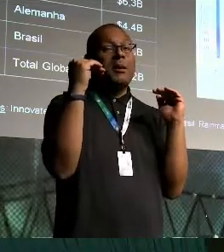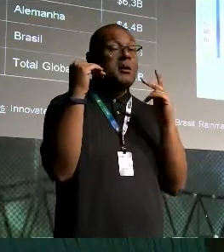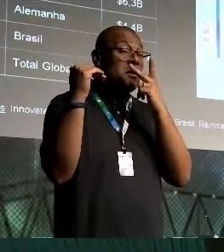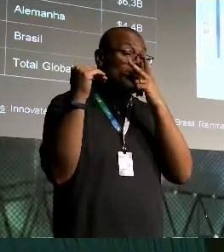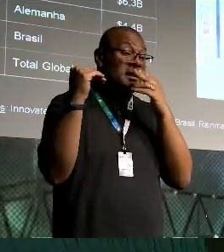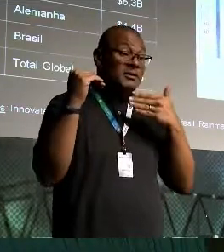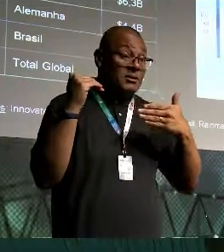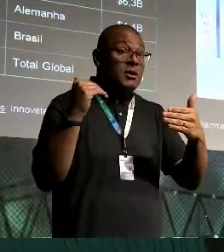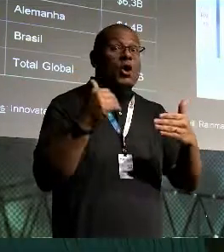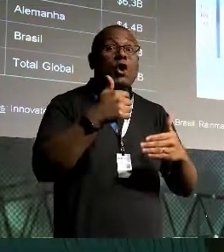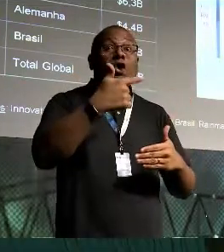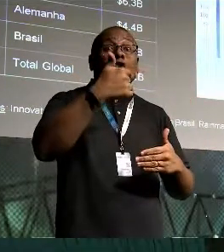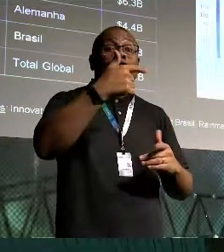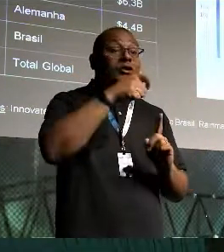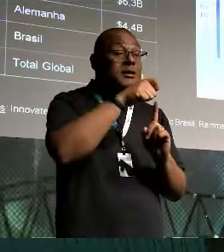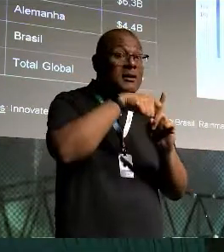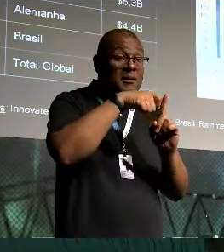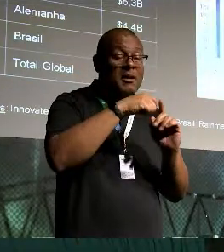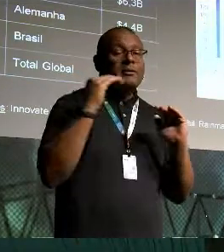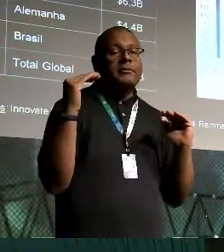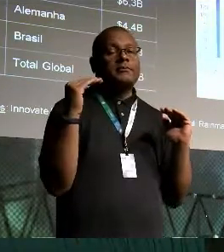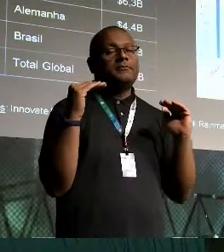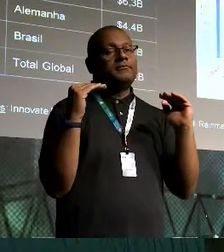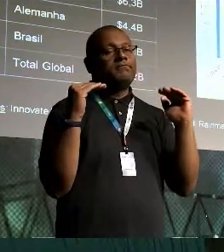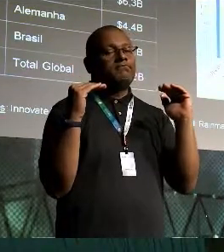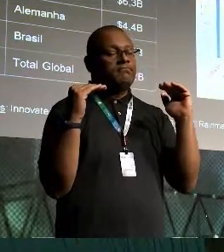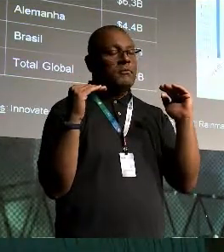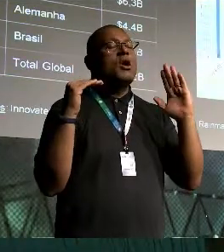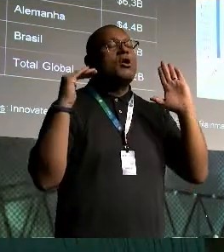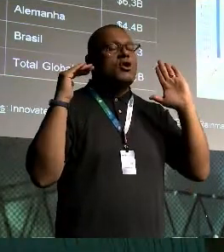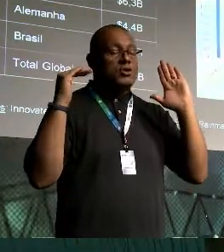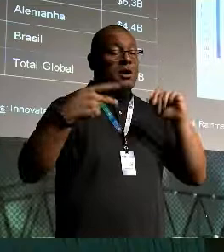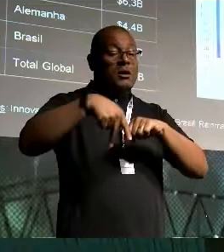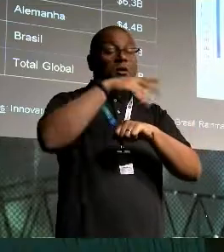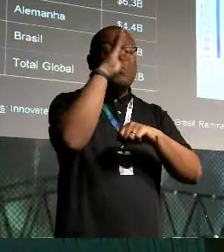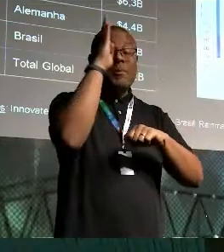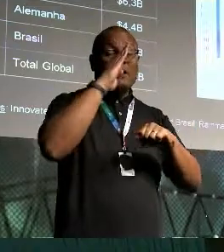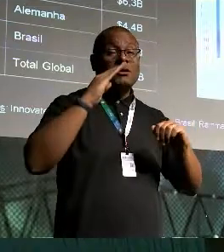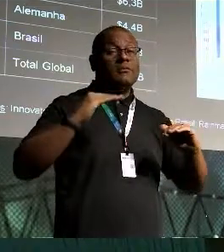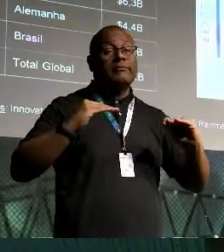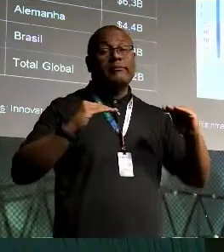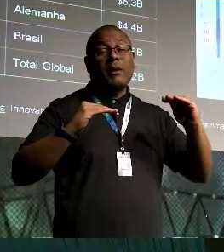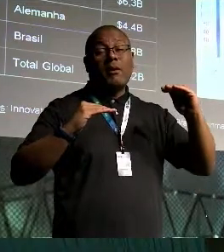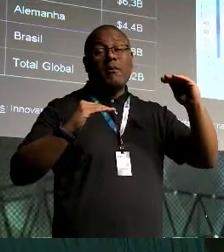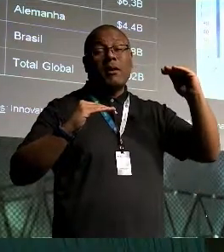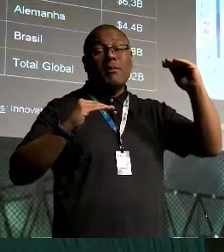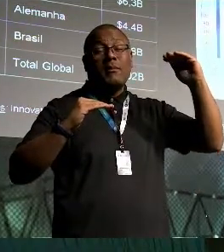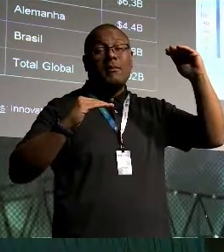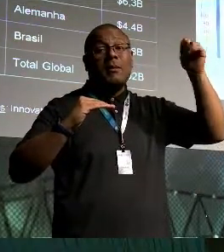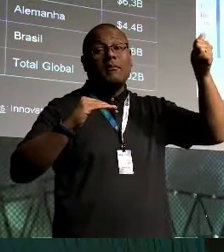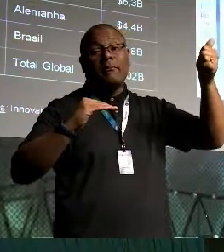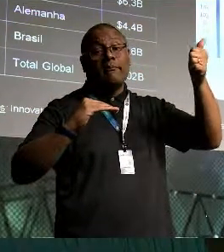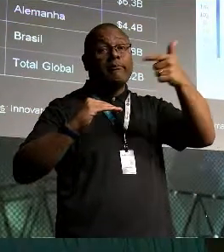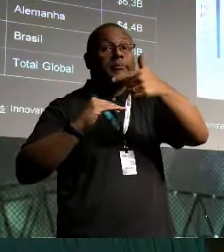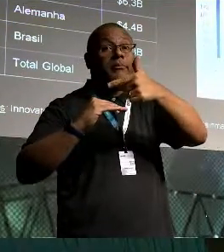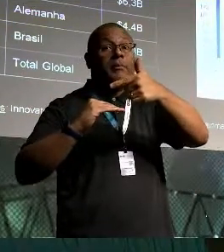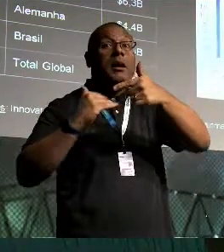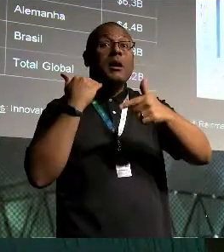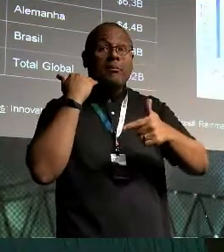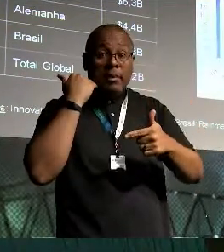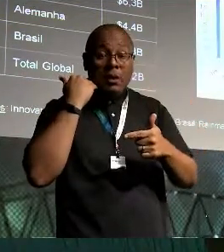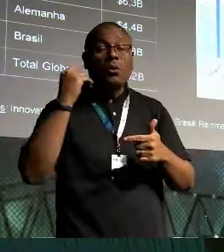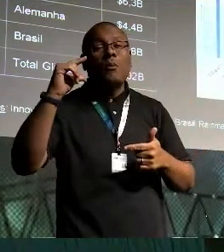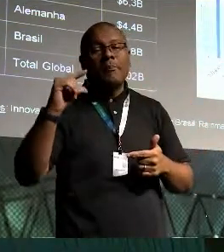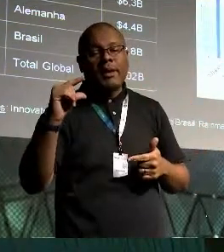que nos próximos 12 meses a gente já tenha no Brasil mais empresas desse tipo do que próprios